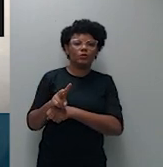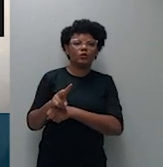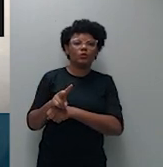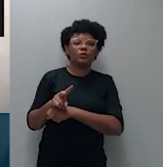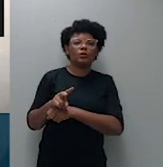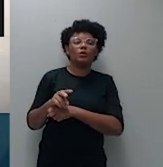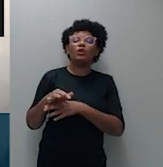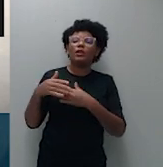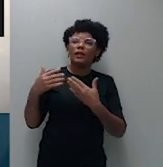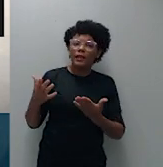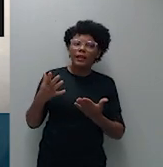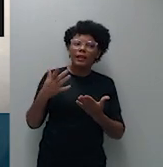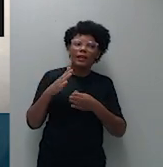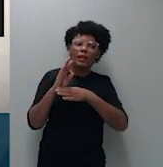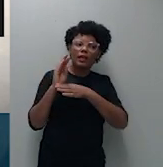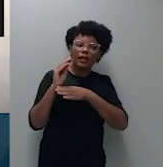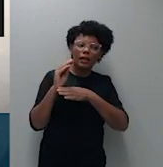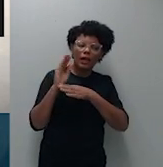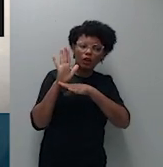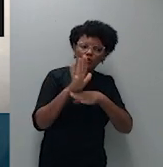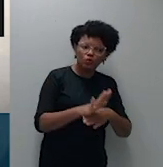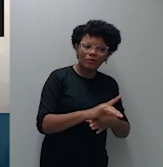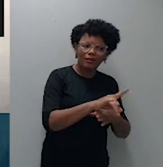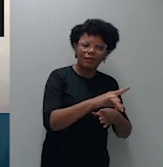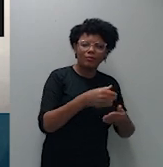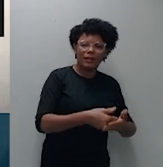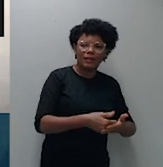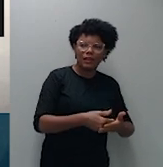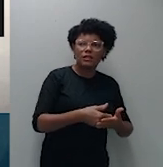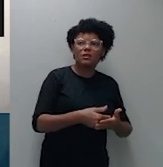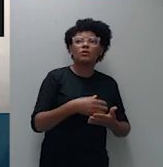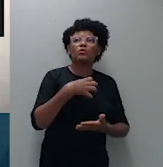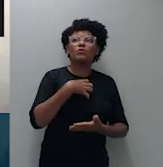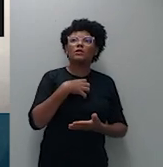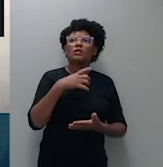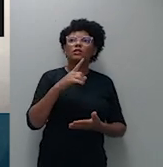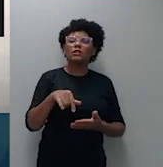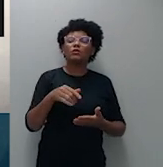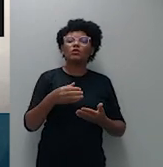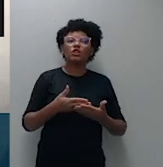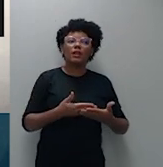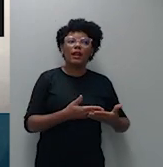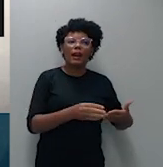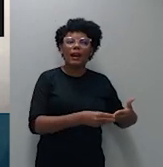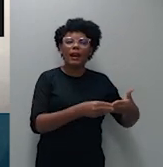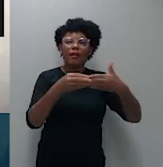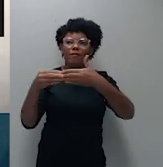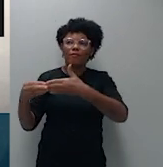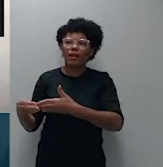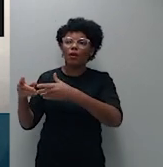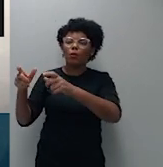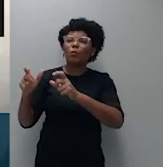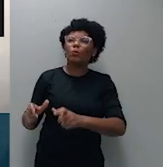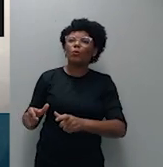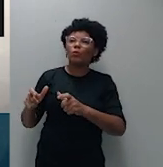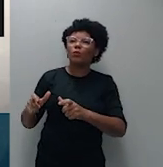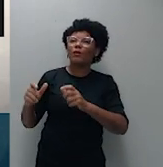em favor do menor impúbere no sentido de colocá-la em abrigo institucional